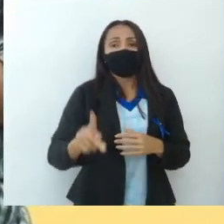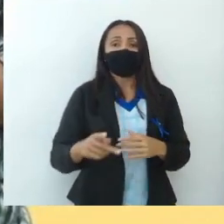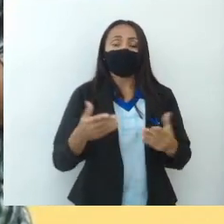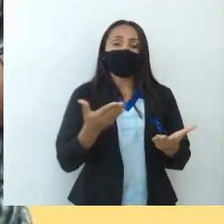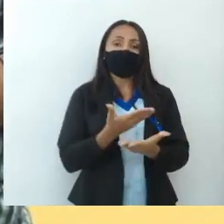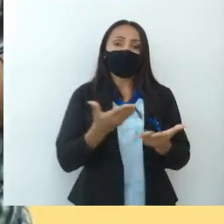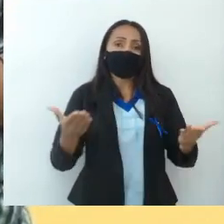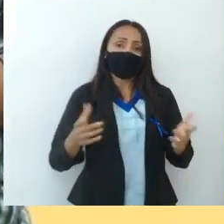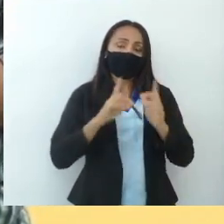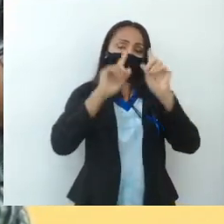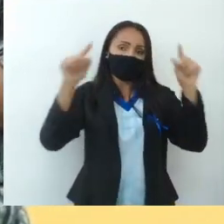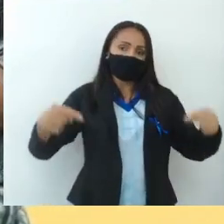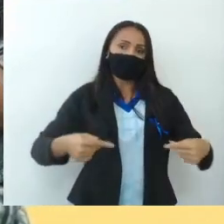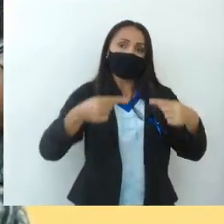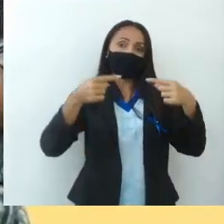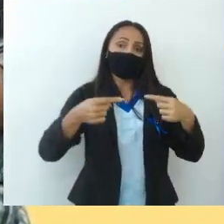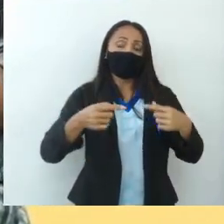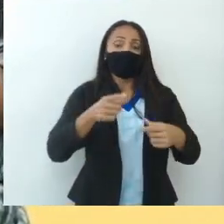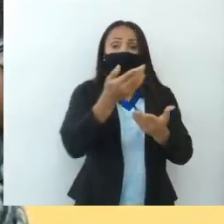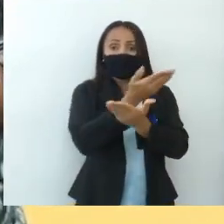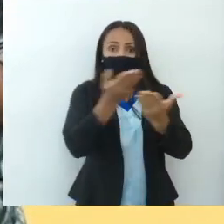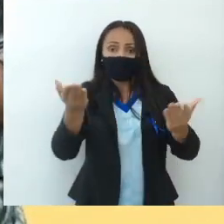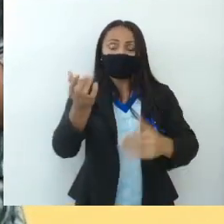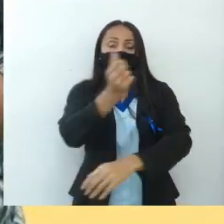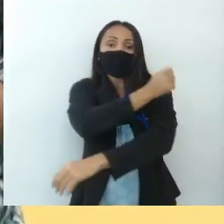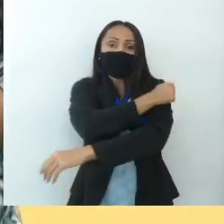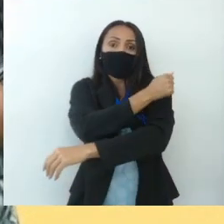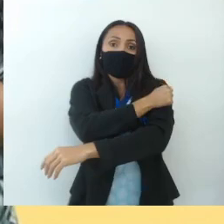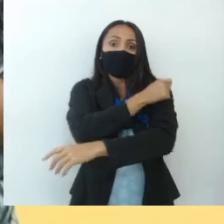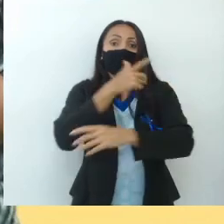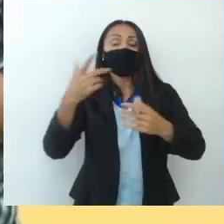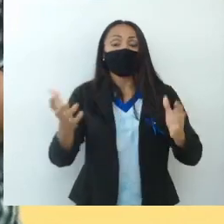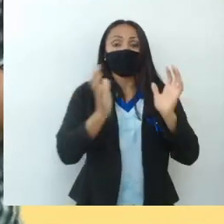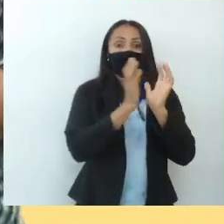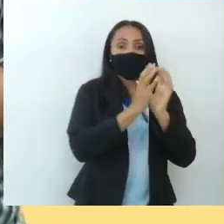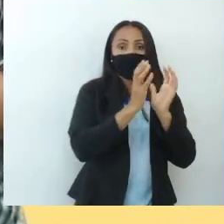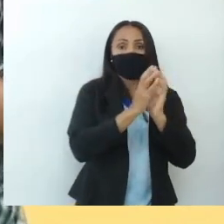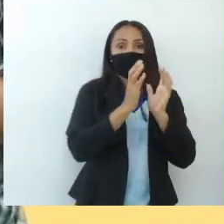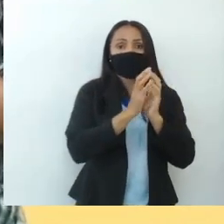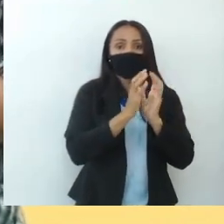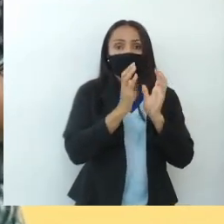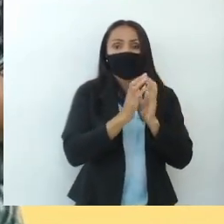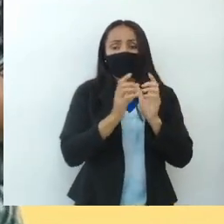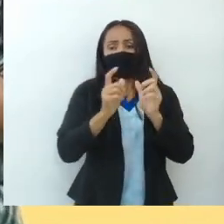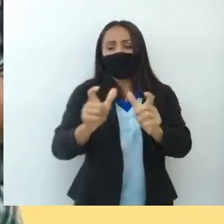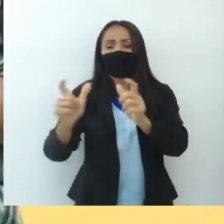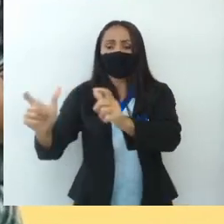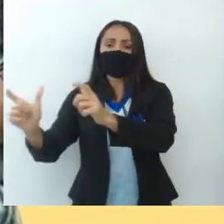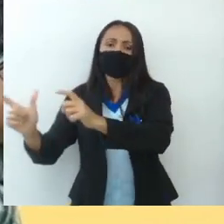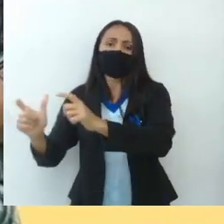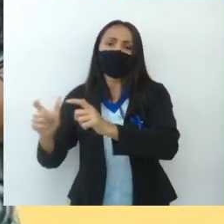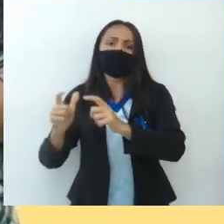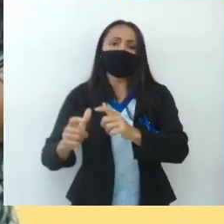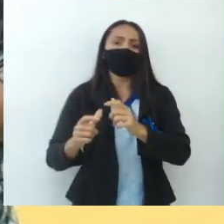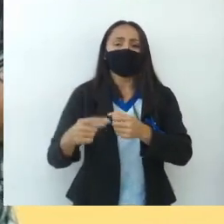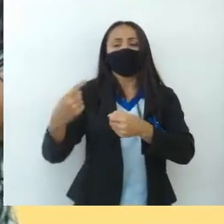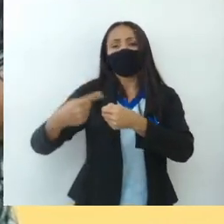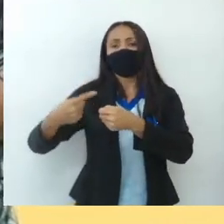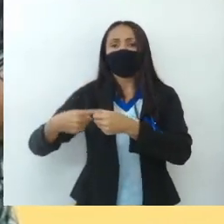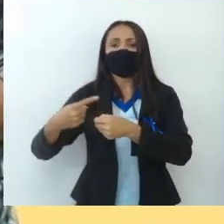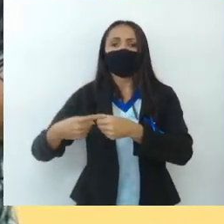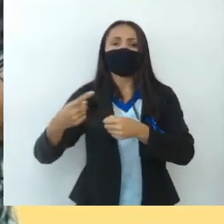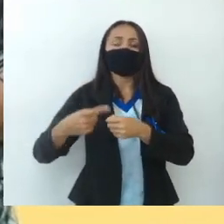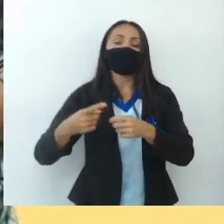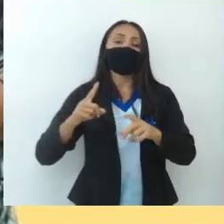meu desafio é que o estudante, tanto recifense quanto o de outras cidades, não só da região metropolitana, mas